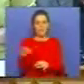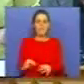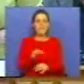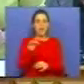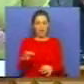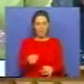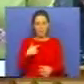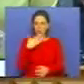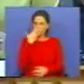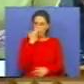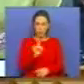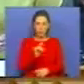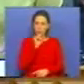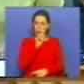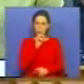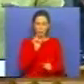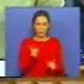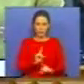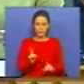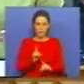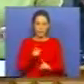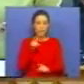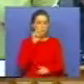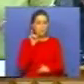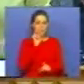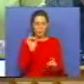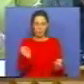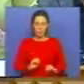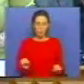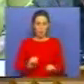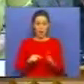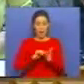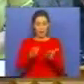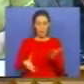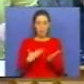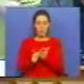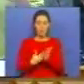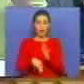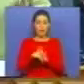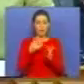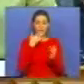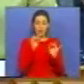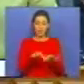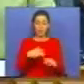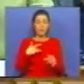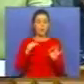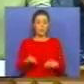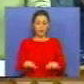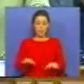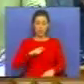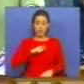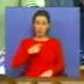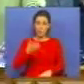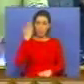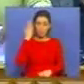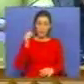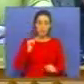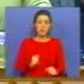e que não nos parecem suficientemente acautelados nesta proposta de lei. Passou a terminar, Sra. Por isso, Deputada. termino, Sr.